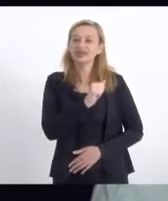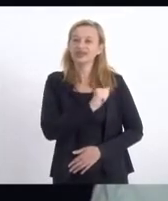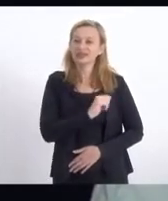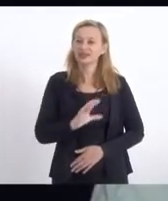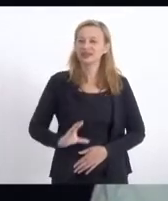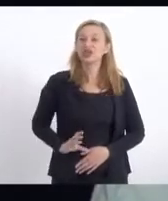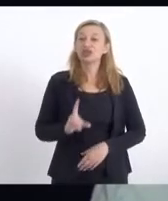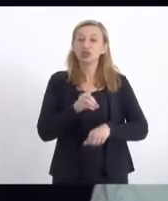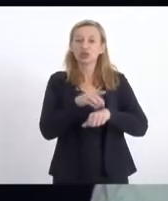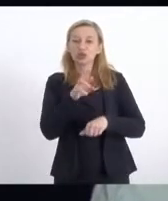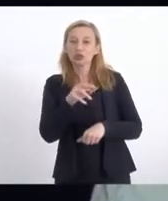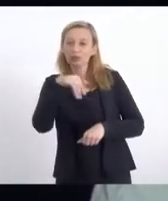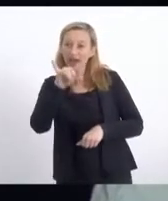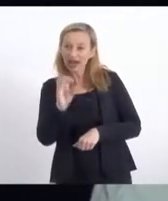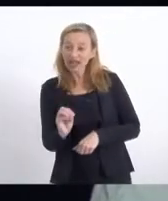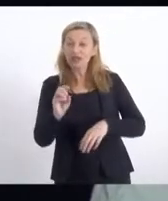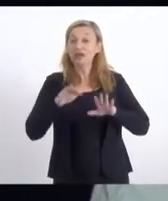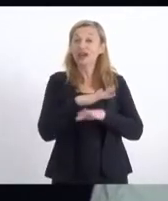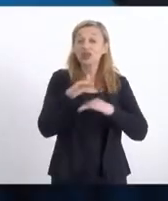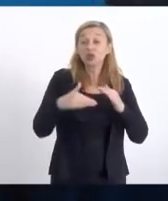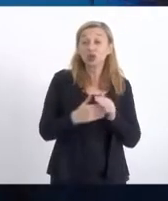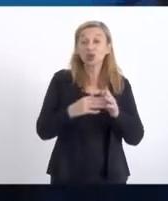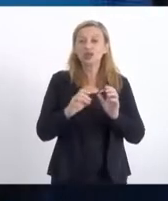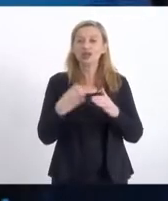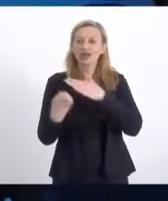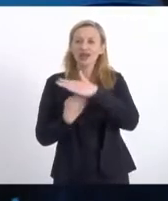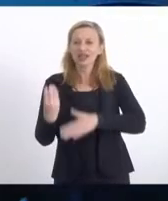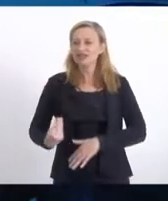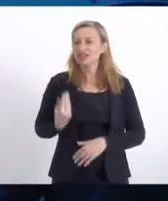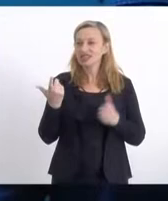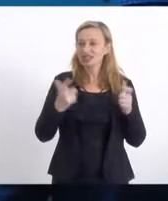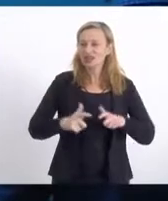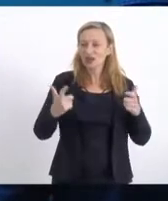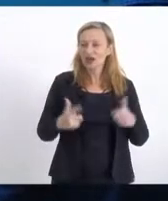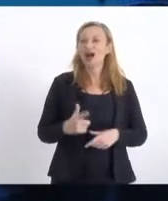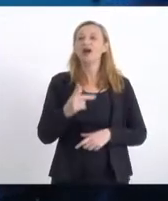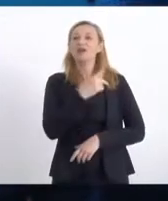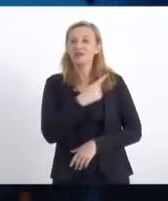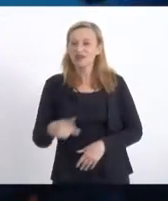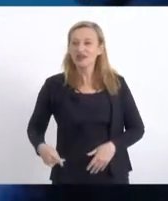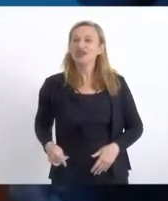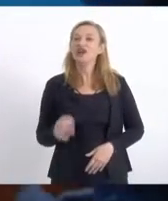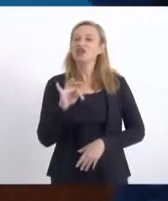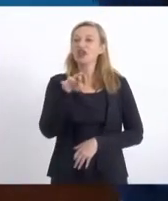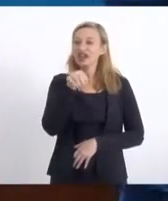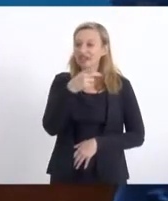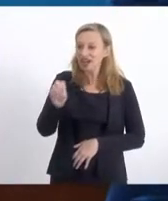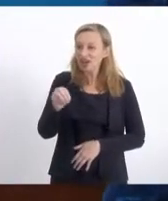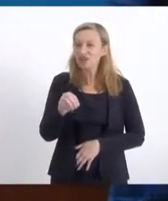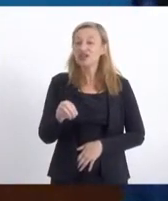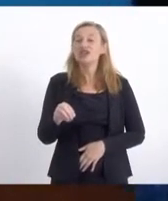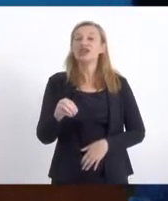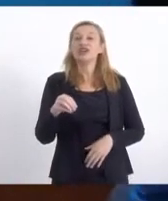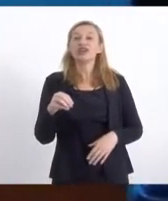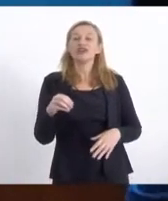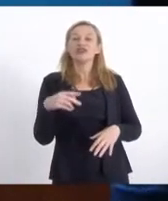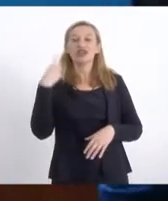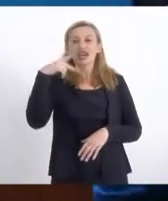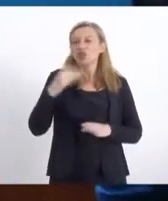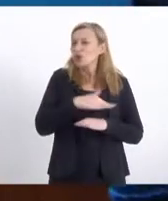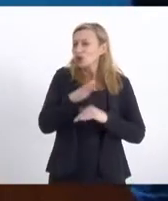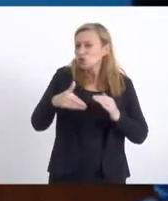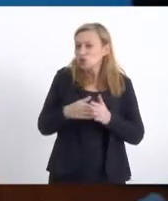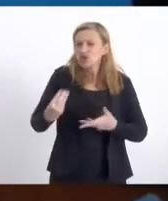doutor Magda, aí, saudando aí todos os empresários presentes, o prefeito Alfredão aí, saudando prefeitos e vereadores, enfim, todas e todos estão